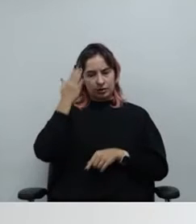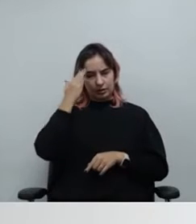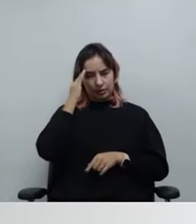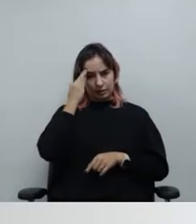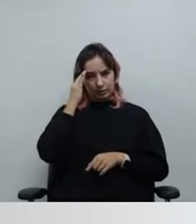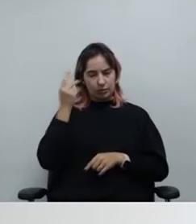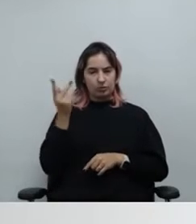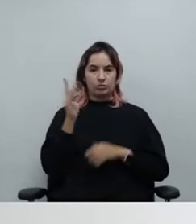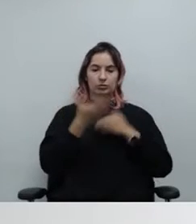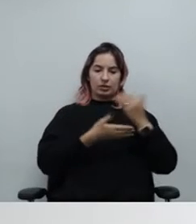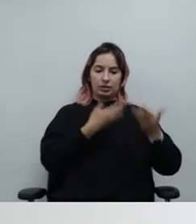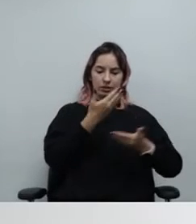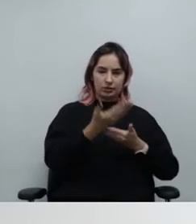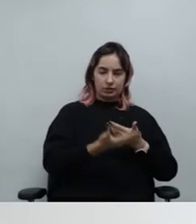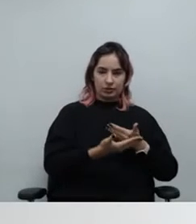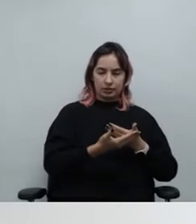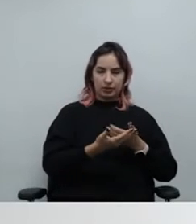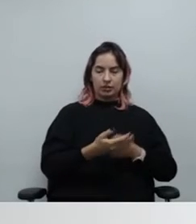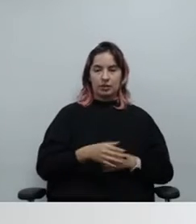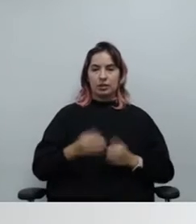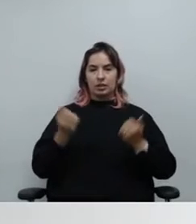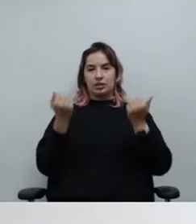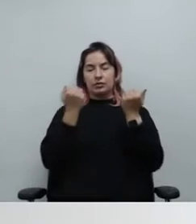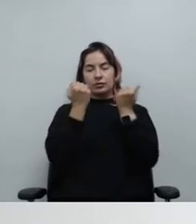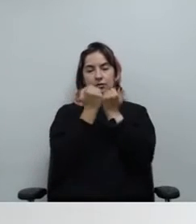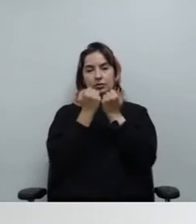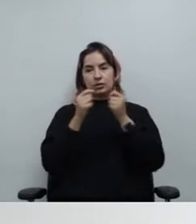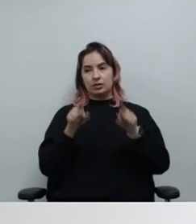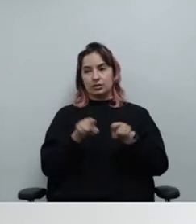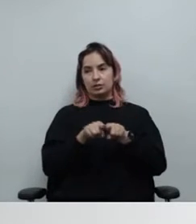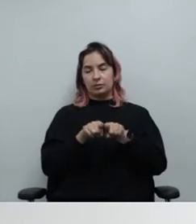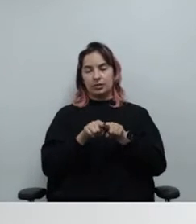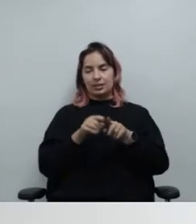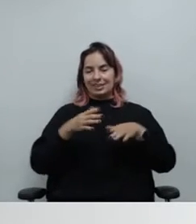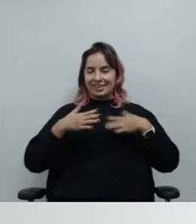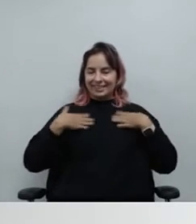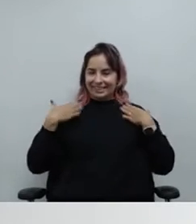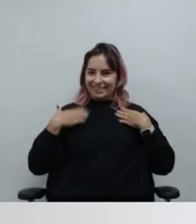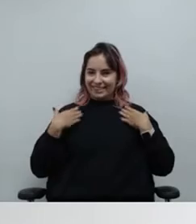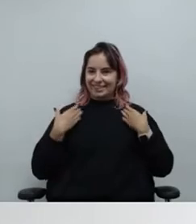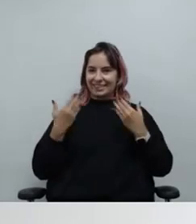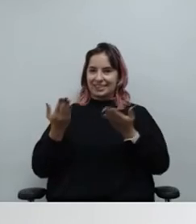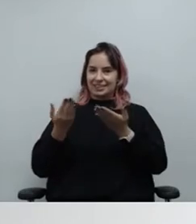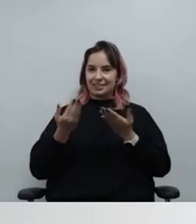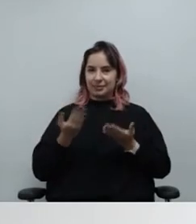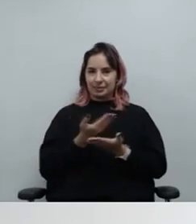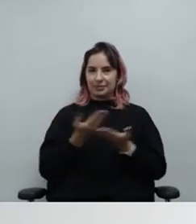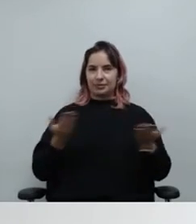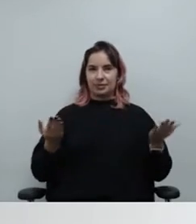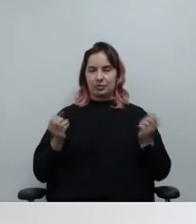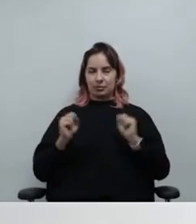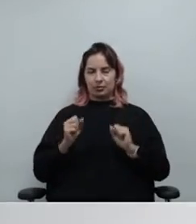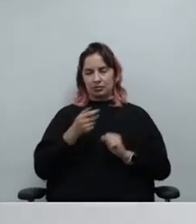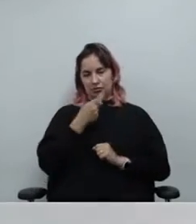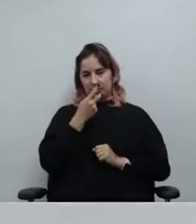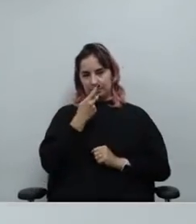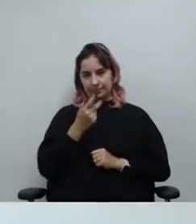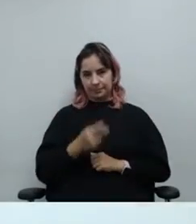sua dedicação à Defensoria também nessa frente. É uma alegria recebê-lo aqui, com isso já lhe passo a palavra.